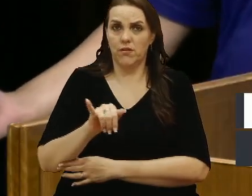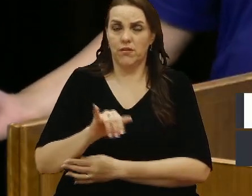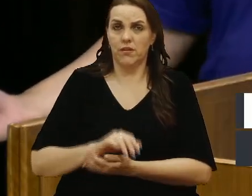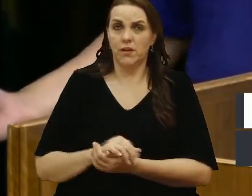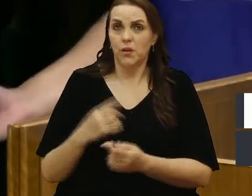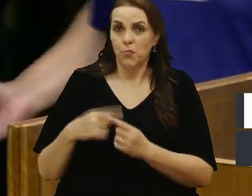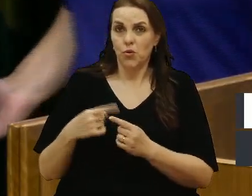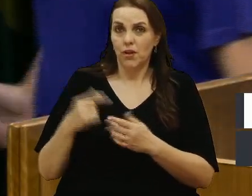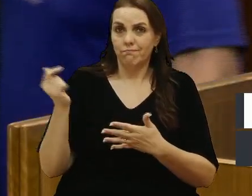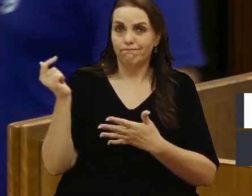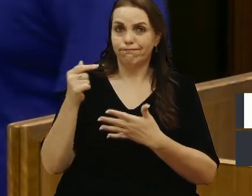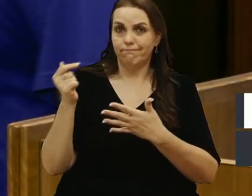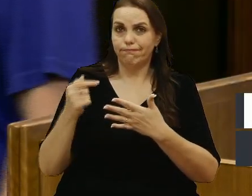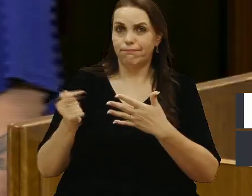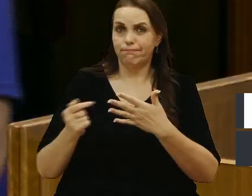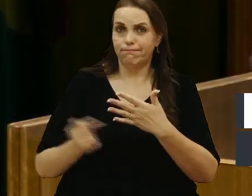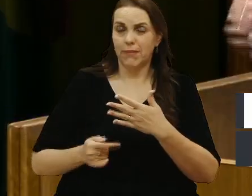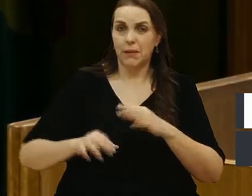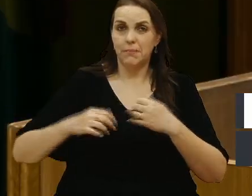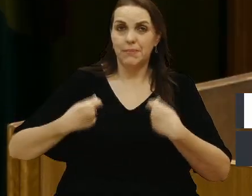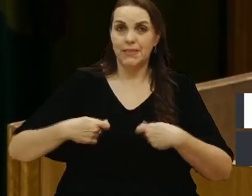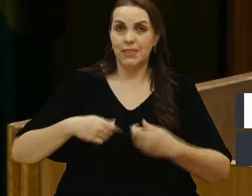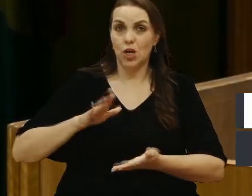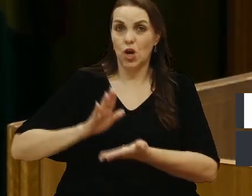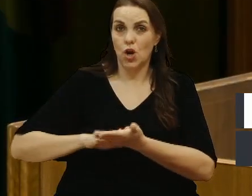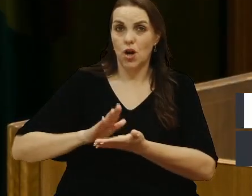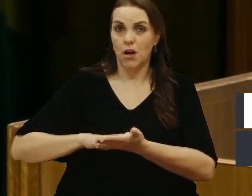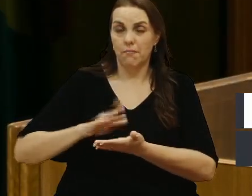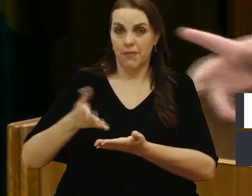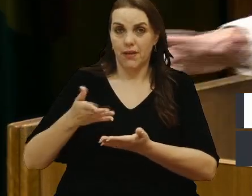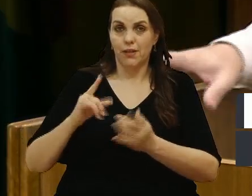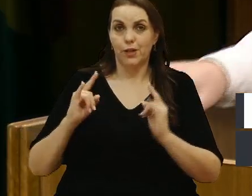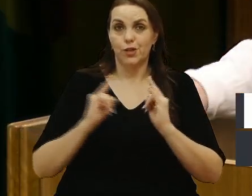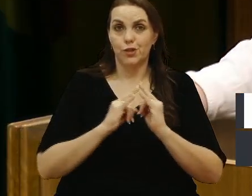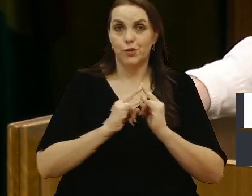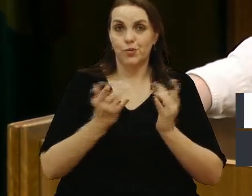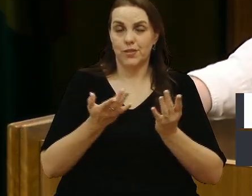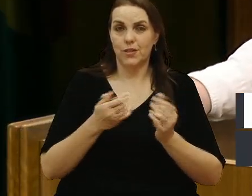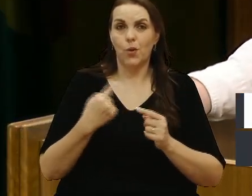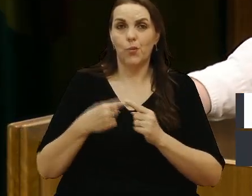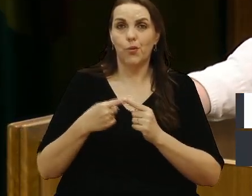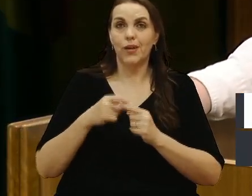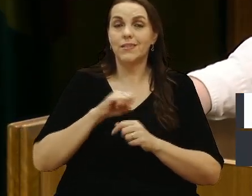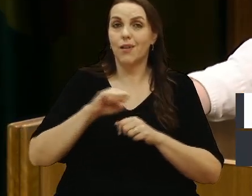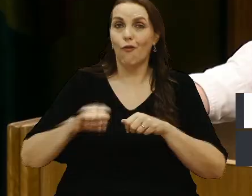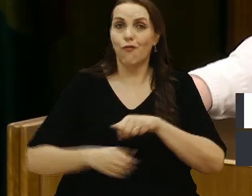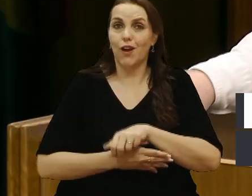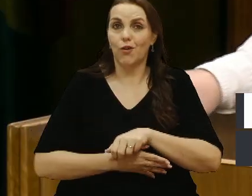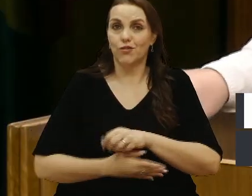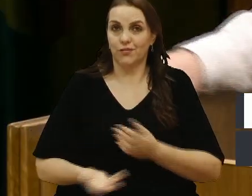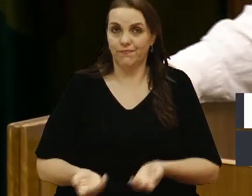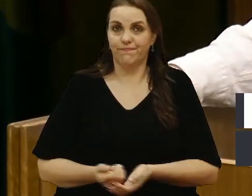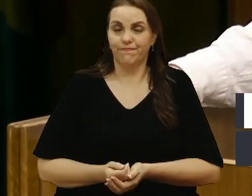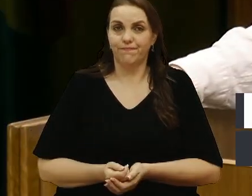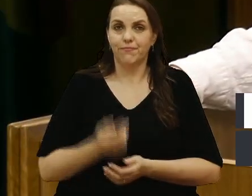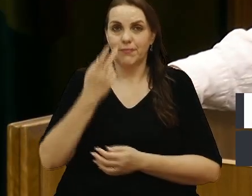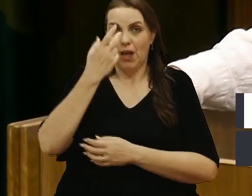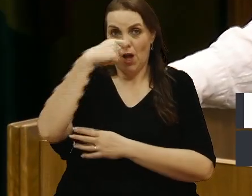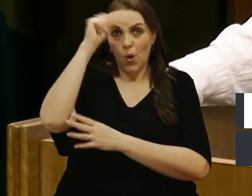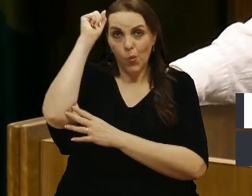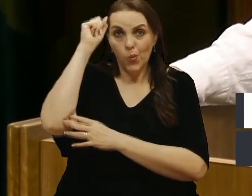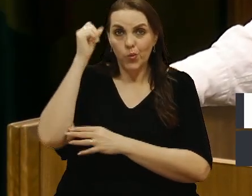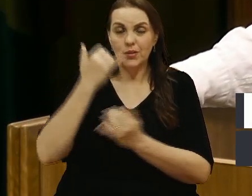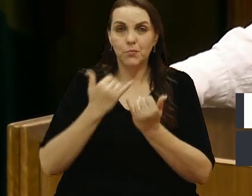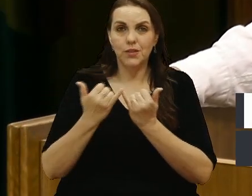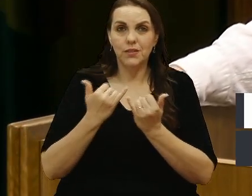Porque os critérios precisam ser cobrados pela própria instituição sob pena de fraude. Na Universidade de Caxias do Sul, por